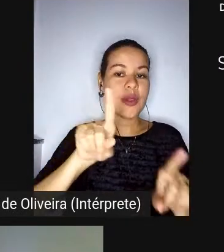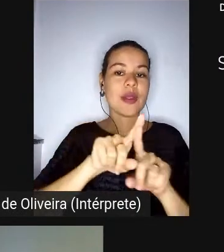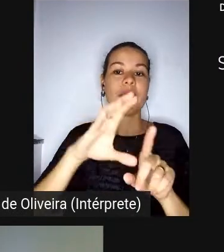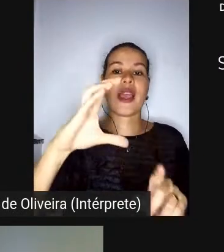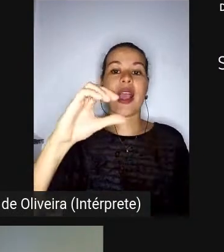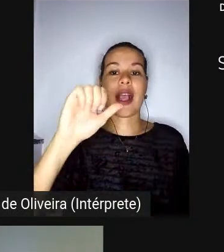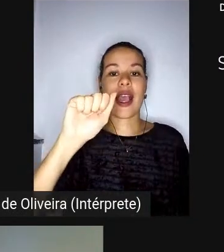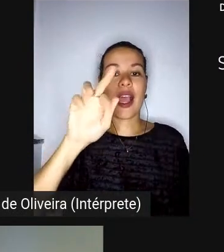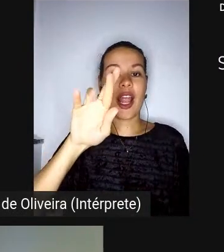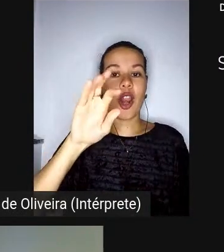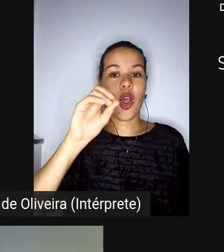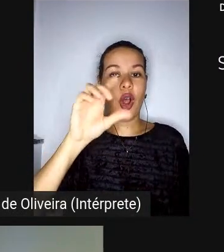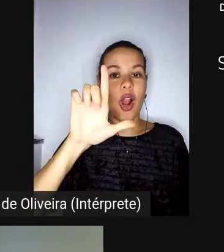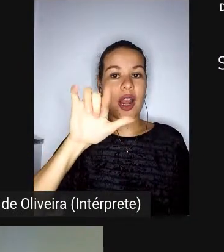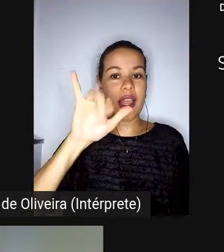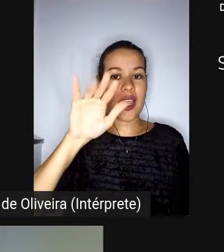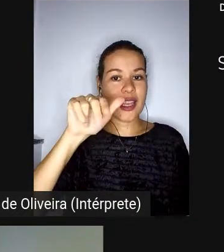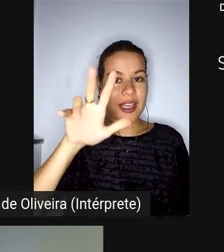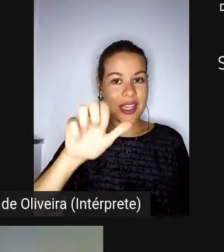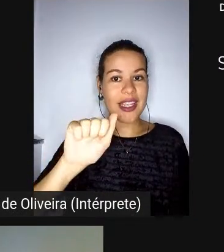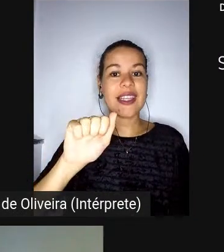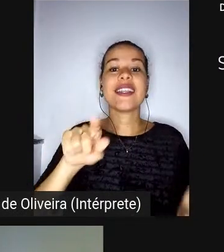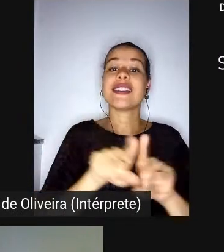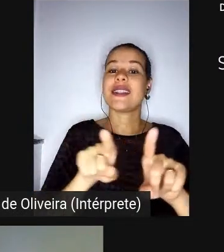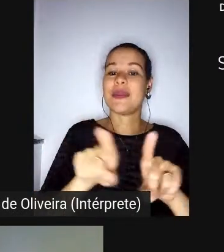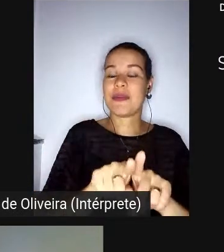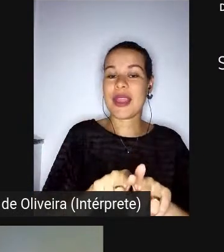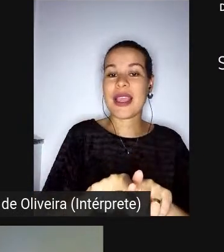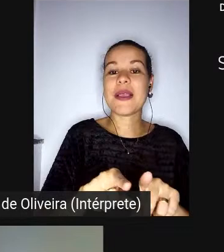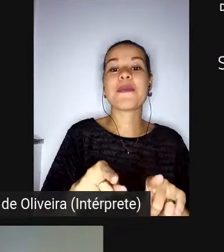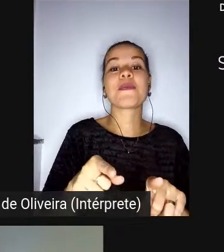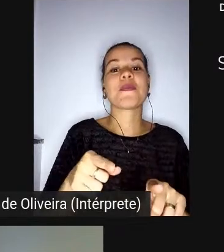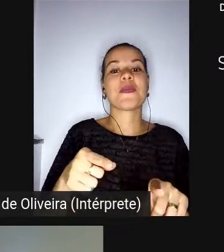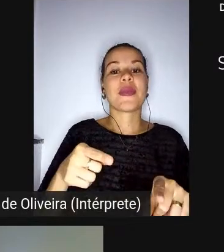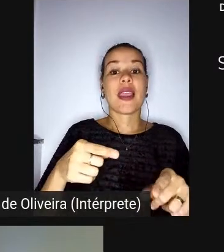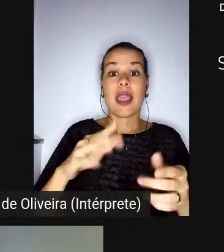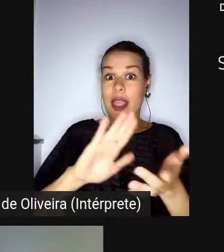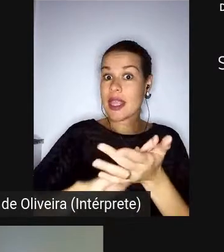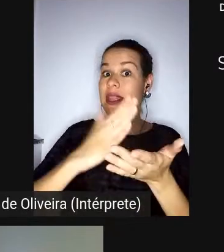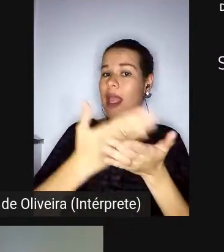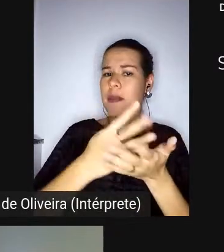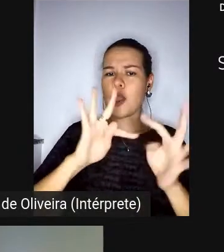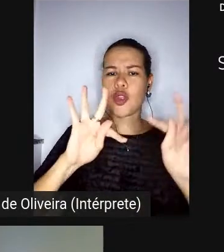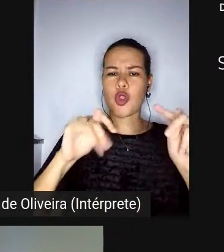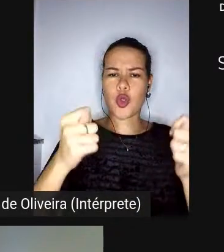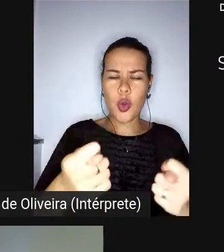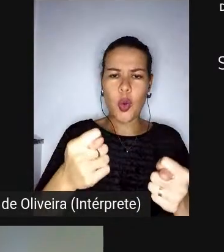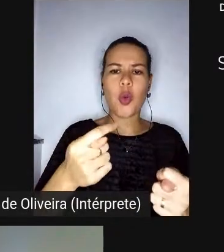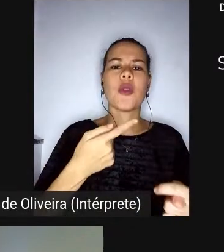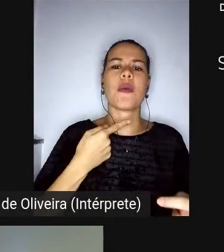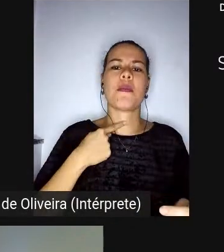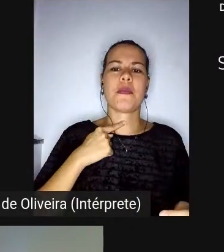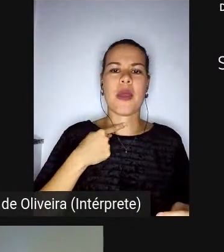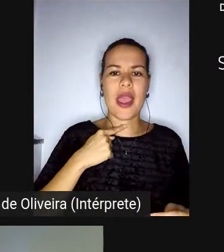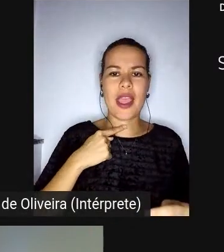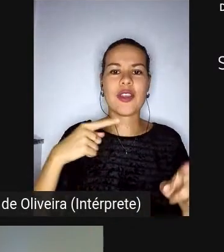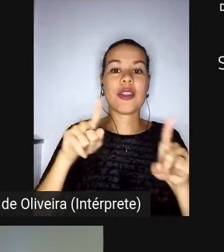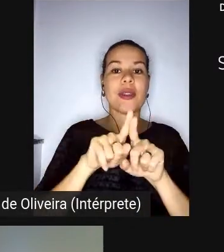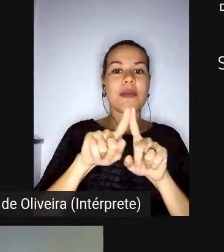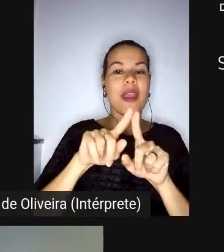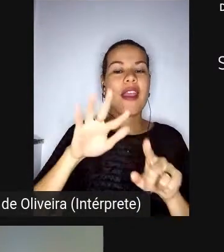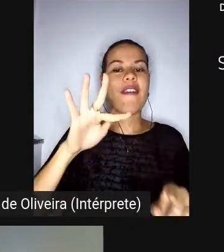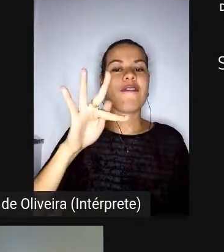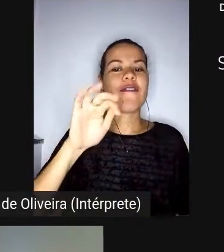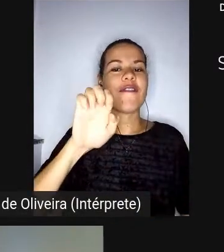de libras Elizabeth II tem tela a Fernanda Luciano e a Luciene que também estão dando apoio